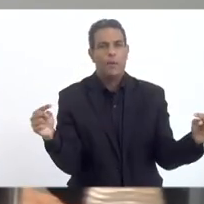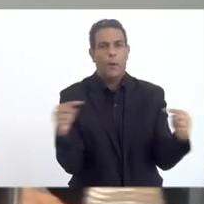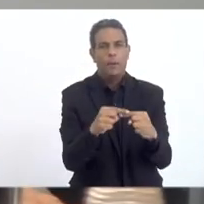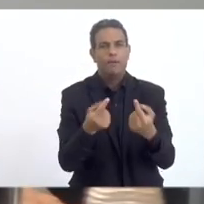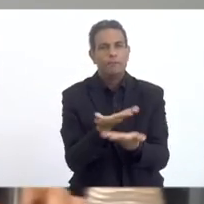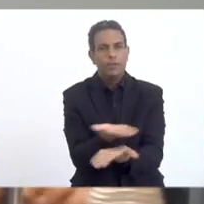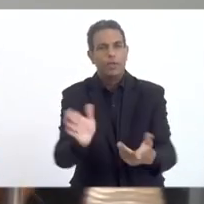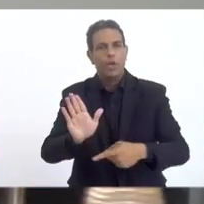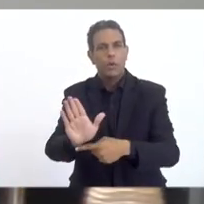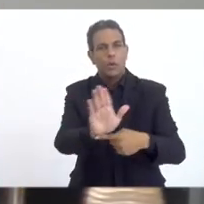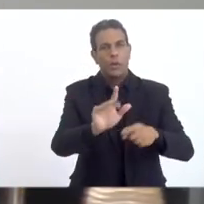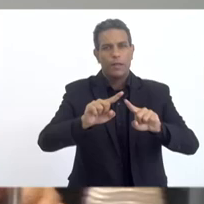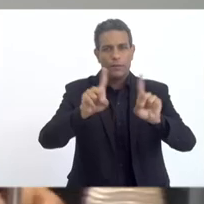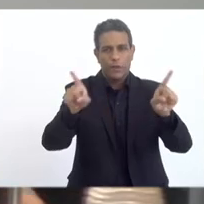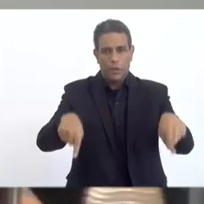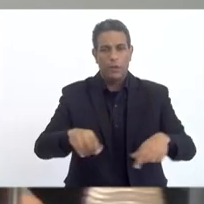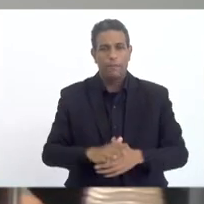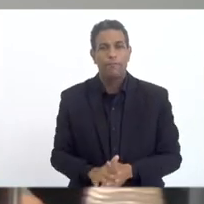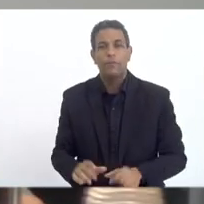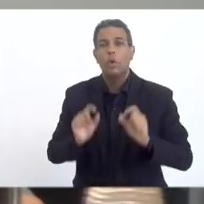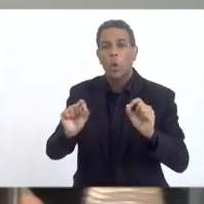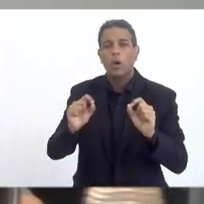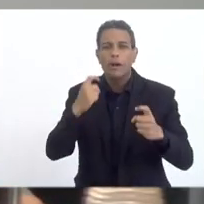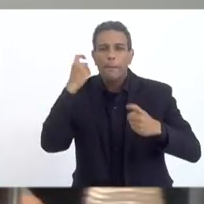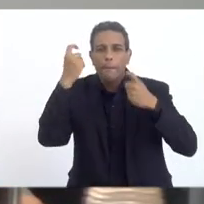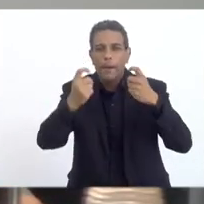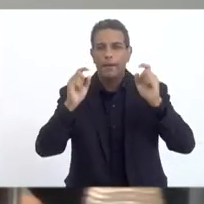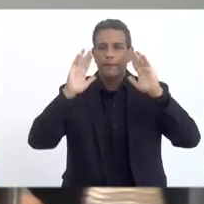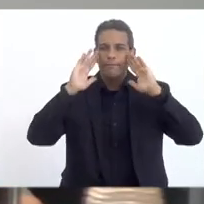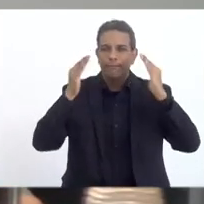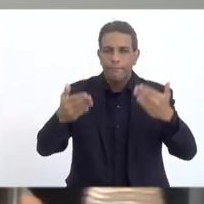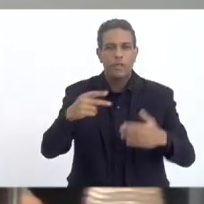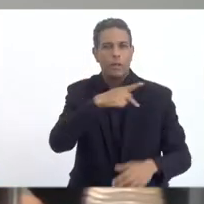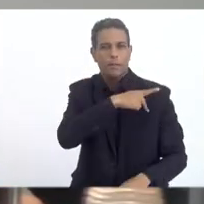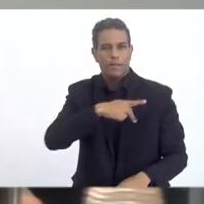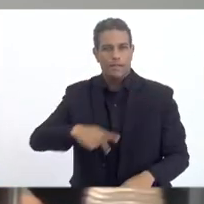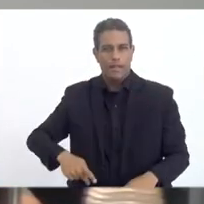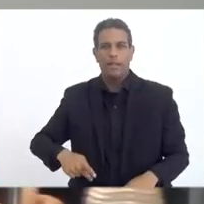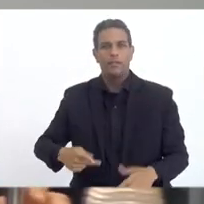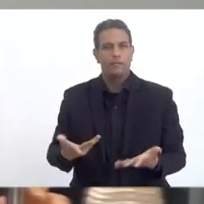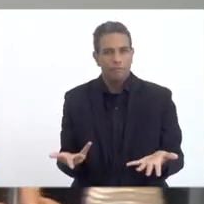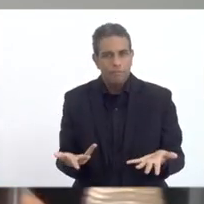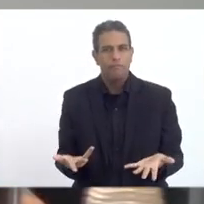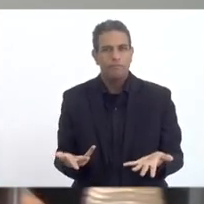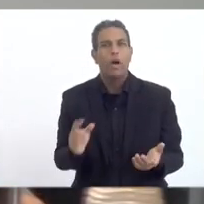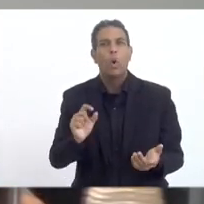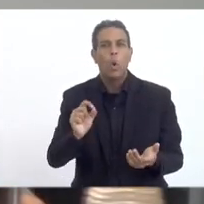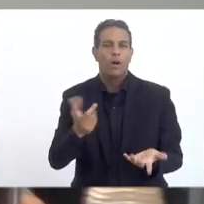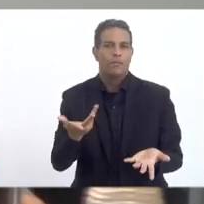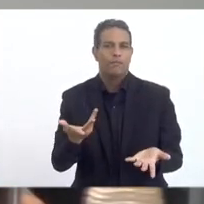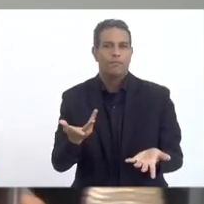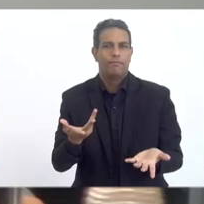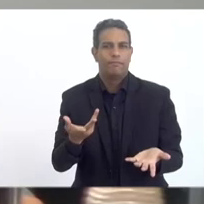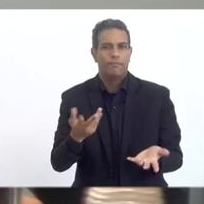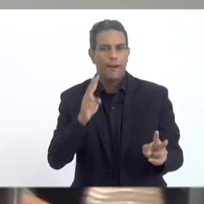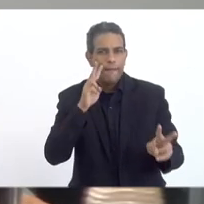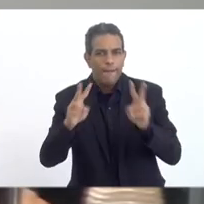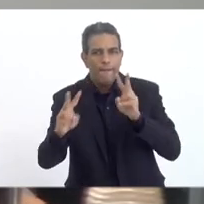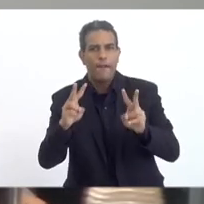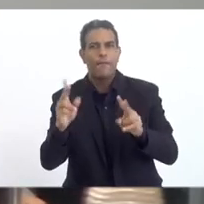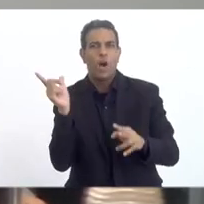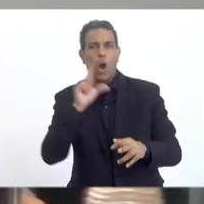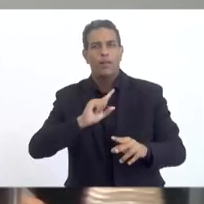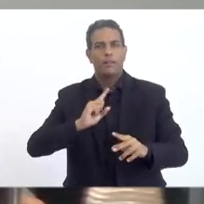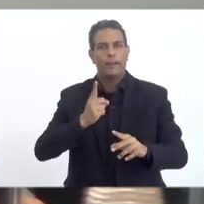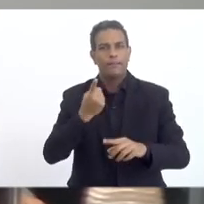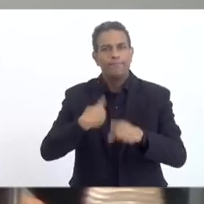possível. A preocupação principal do nosso presidente, né, reside realmente na questão da recuperação